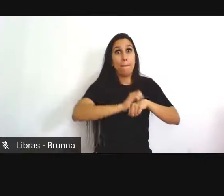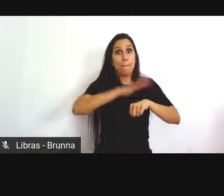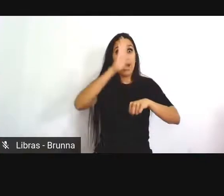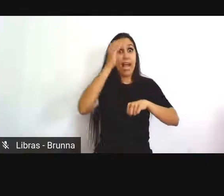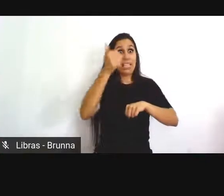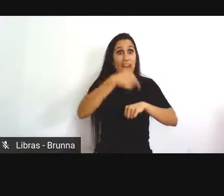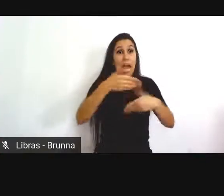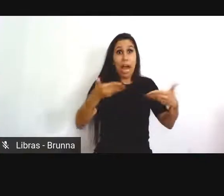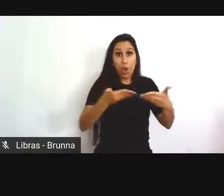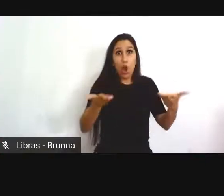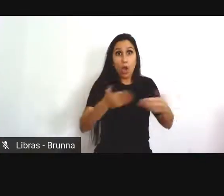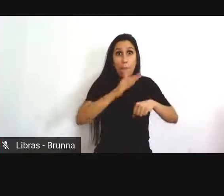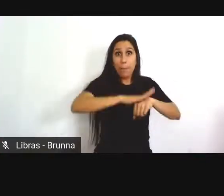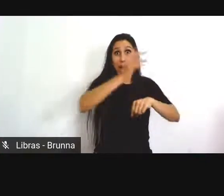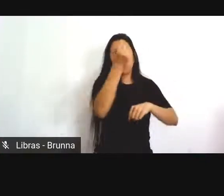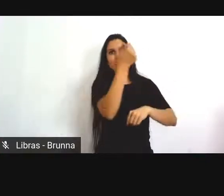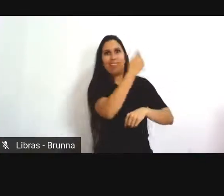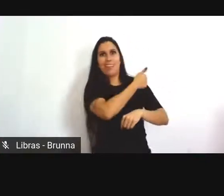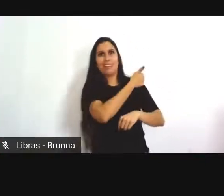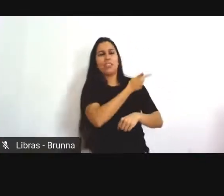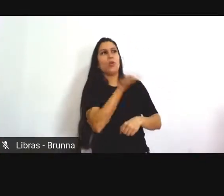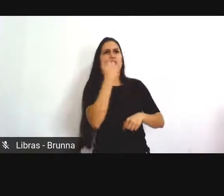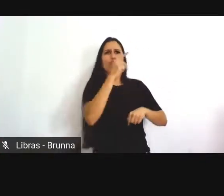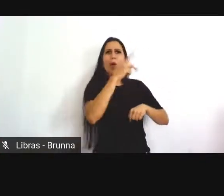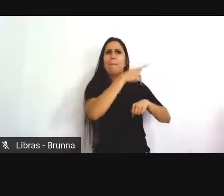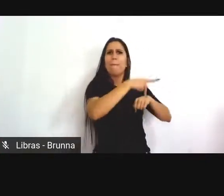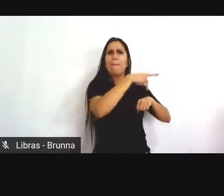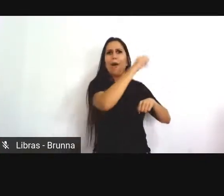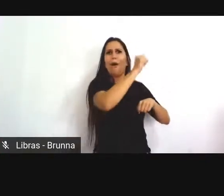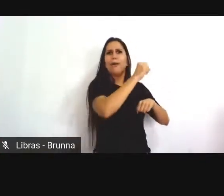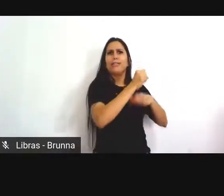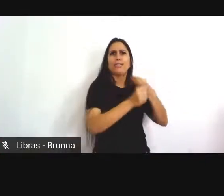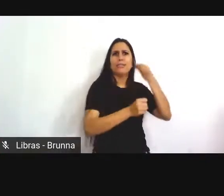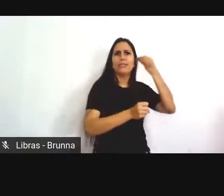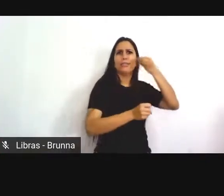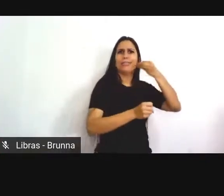graduação, com especialização. Isso foi muito